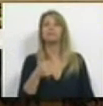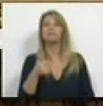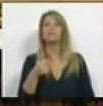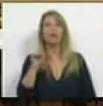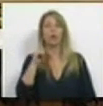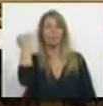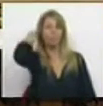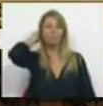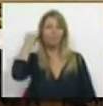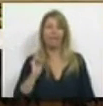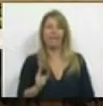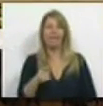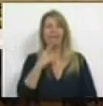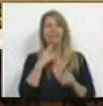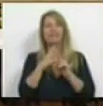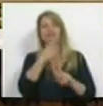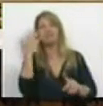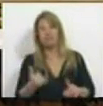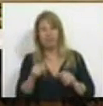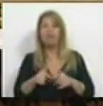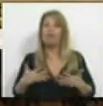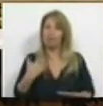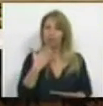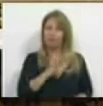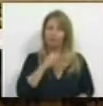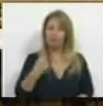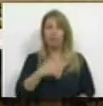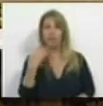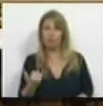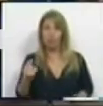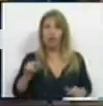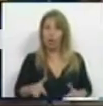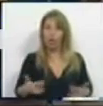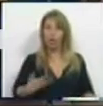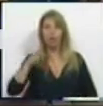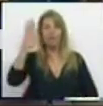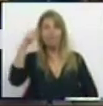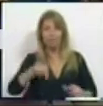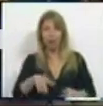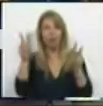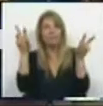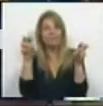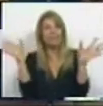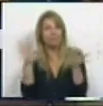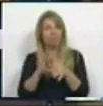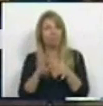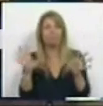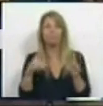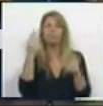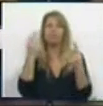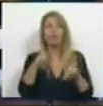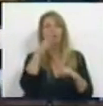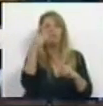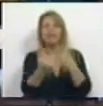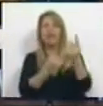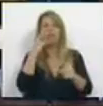Obrigada, Sr. Presidente. Segunda hoje, primeira sobre este tema. Apenas para esclarecer alguns fatos, desfazer alguns mitos